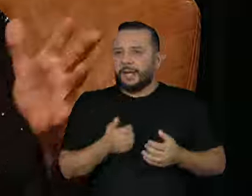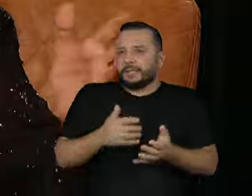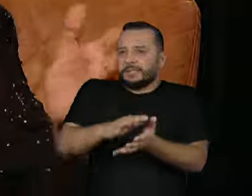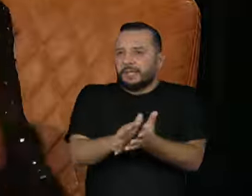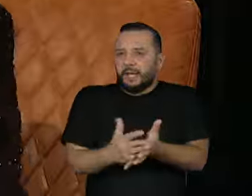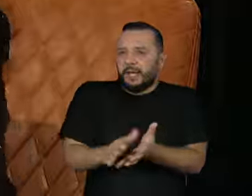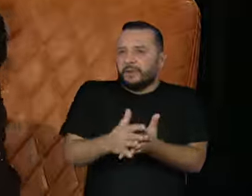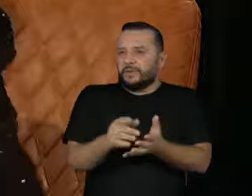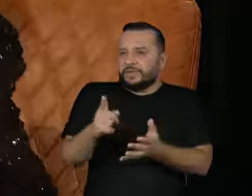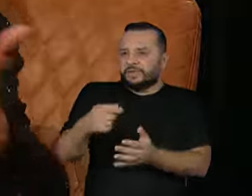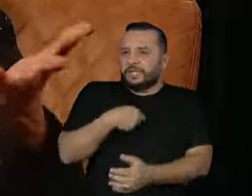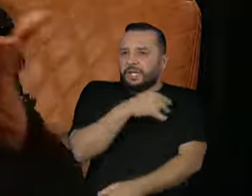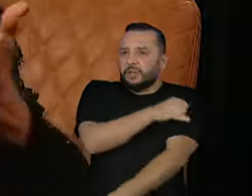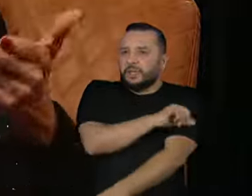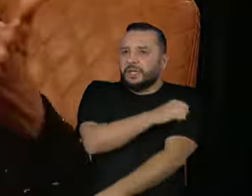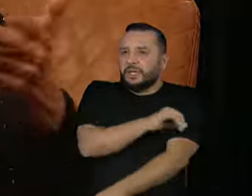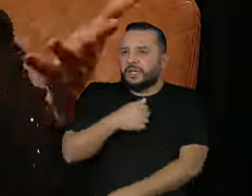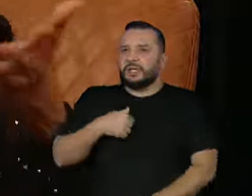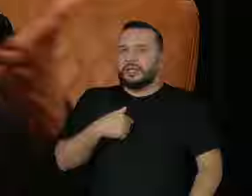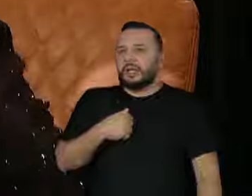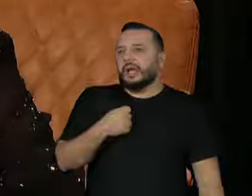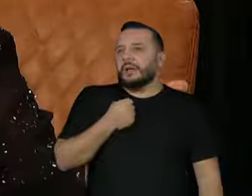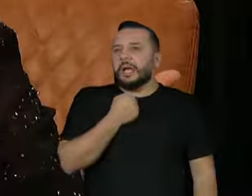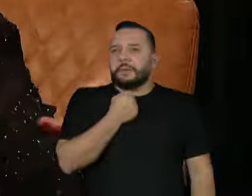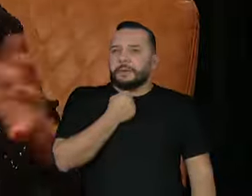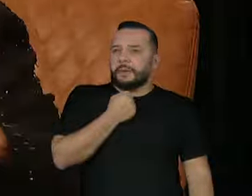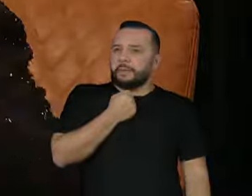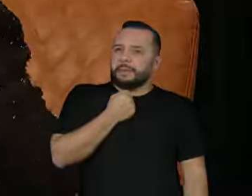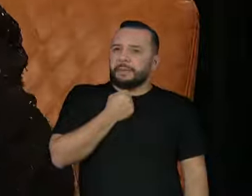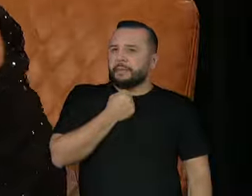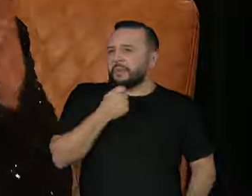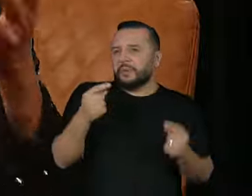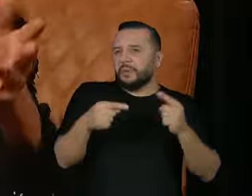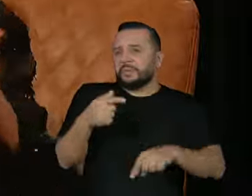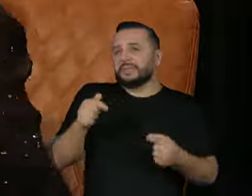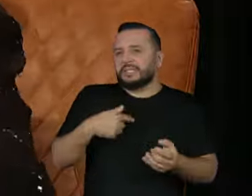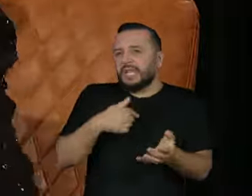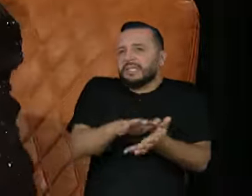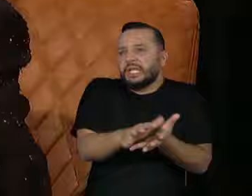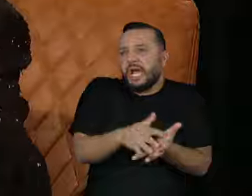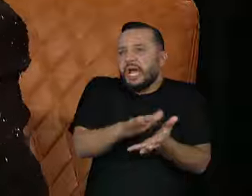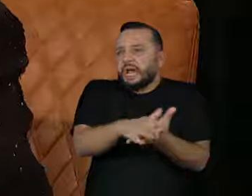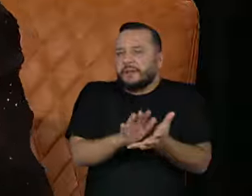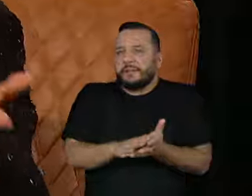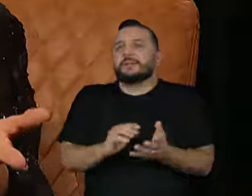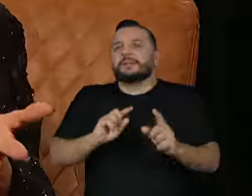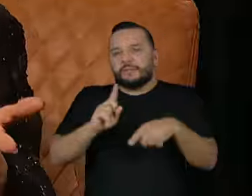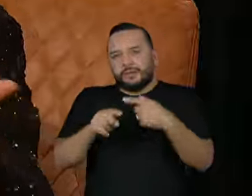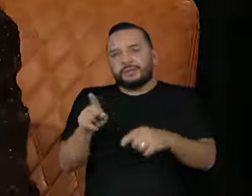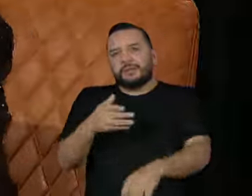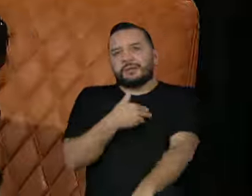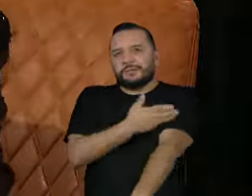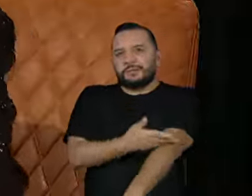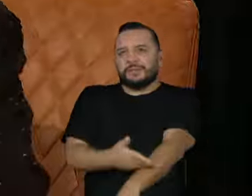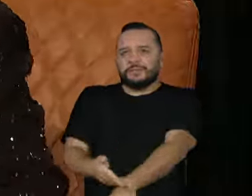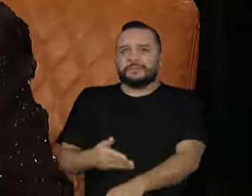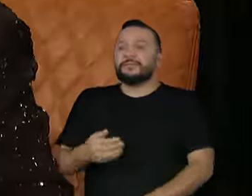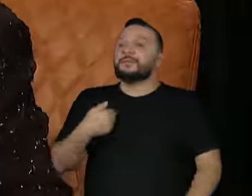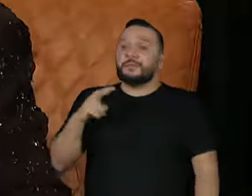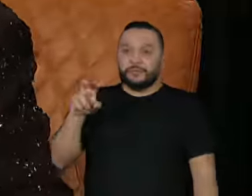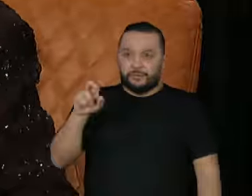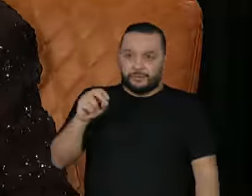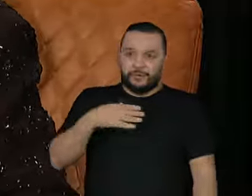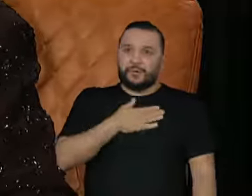carioca? Ficar cantando essa coisa, barquinho, o que é isso? Depois ela foi acostumando. E minha avó também gostava. E ela